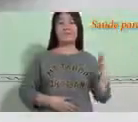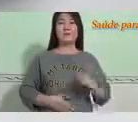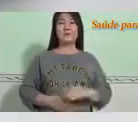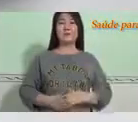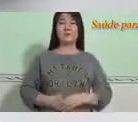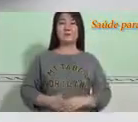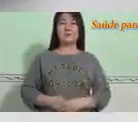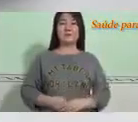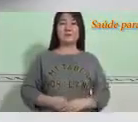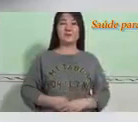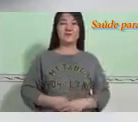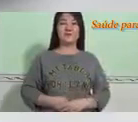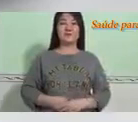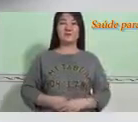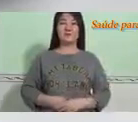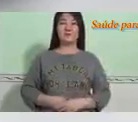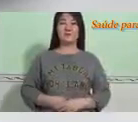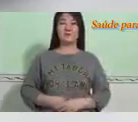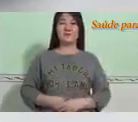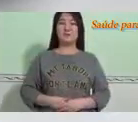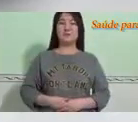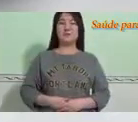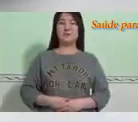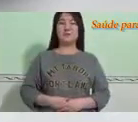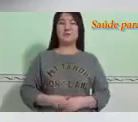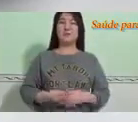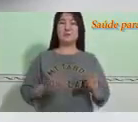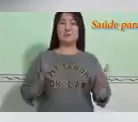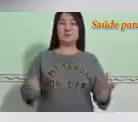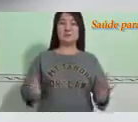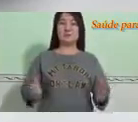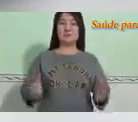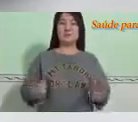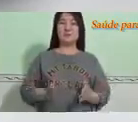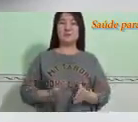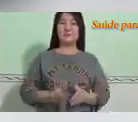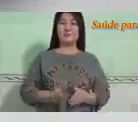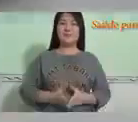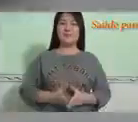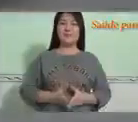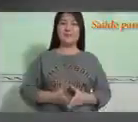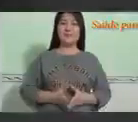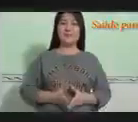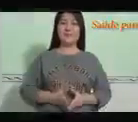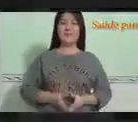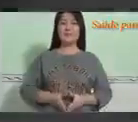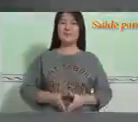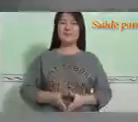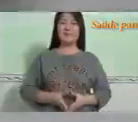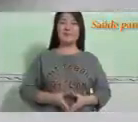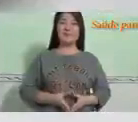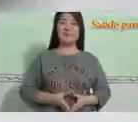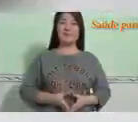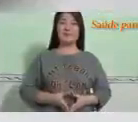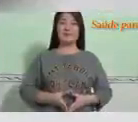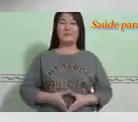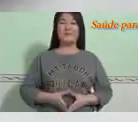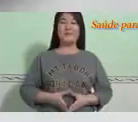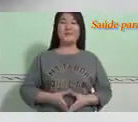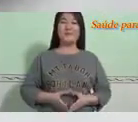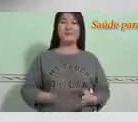pr aqui um srv a concessionária é um medicamento usado no tratamento das crises agudas